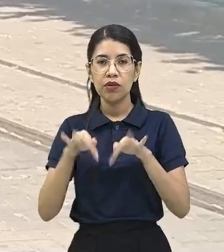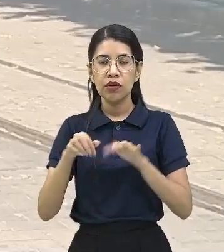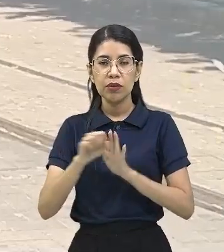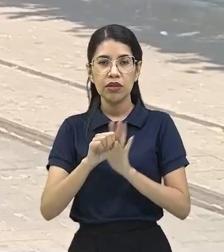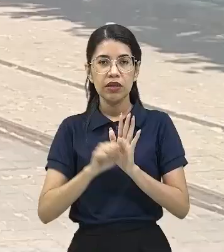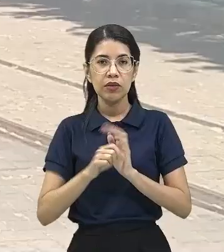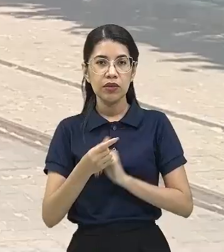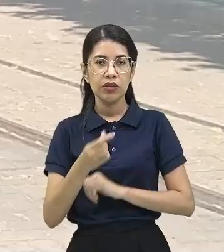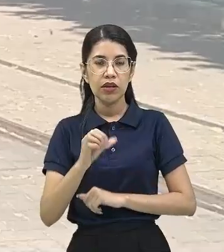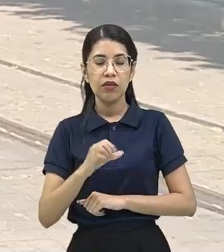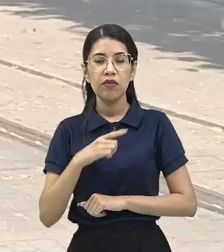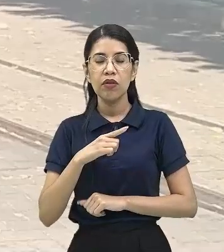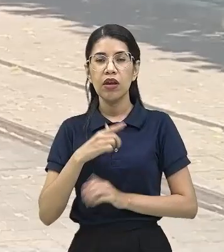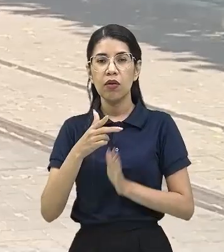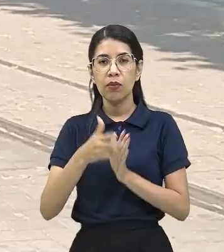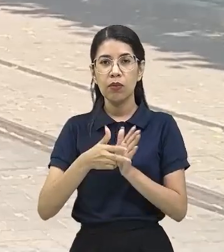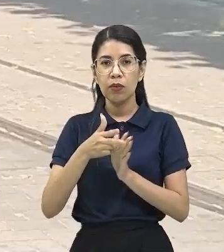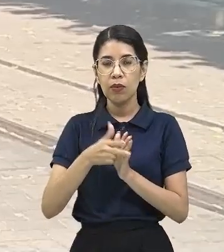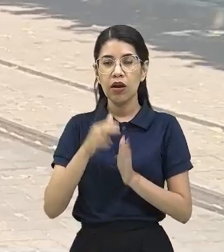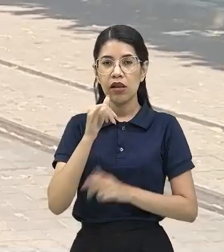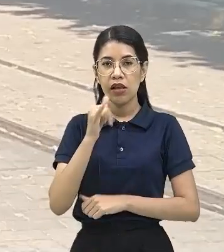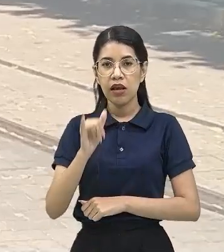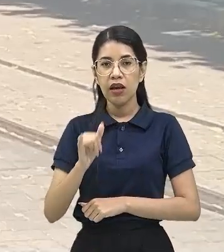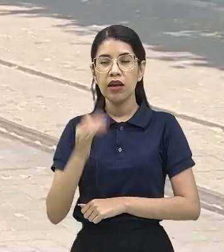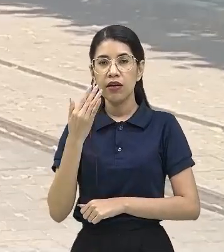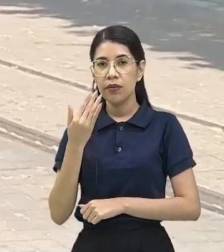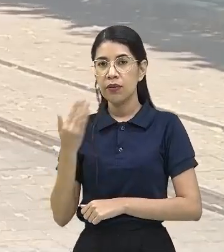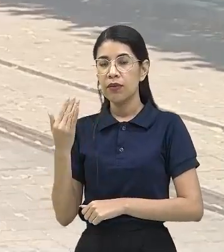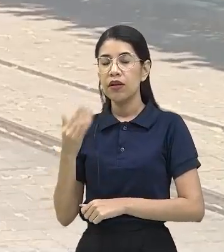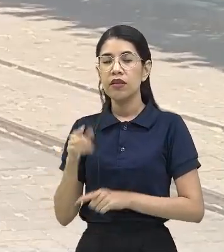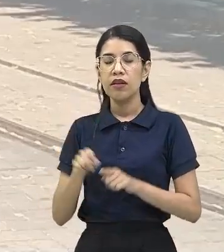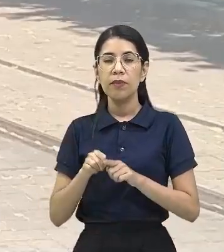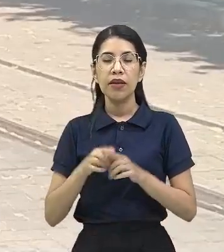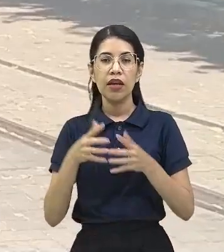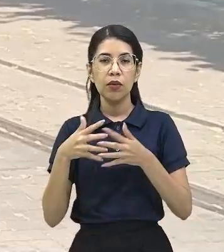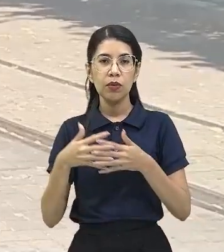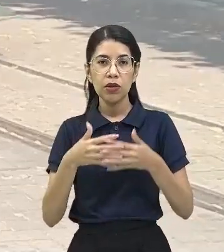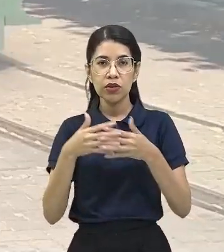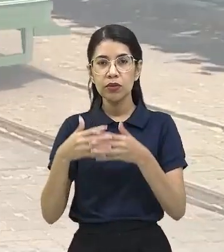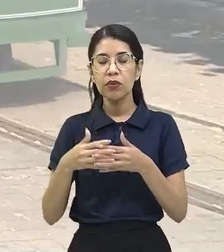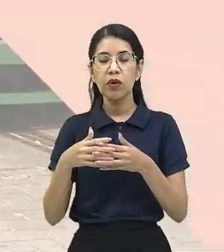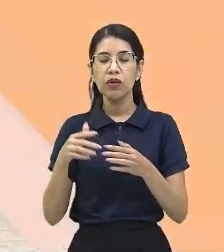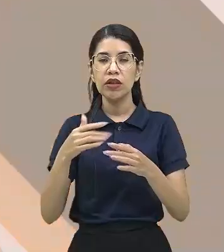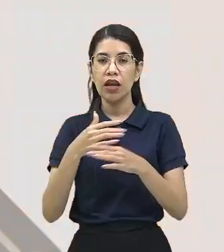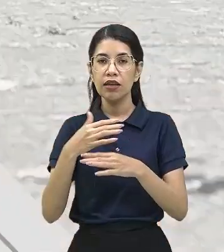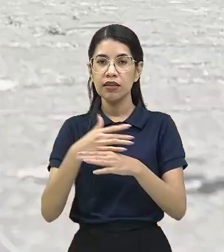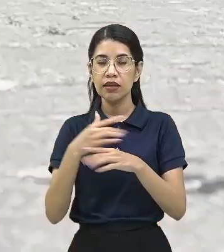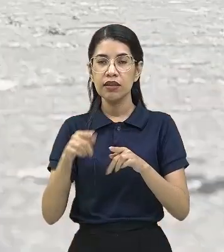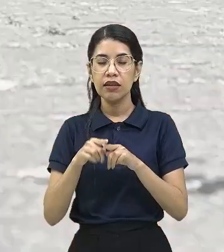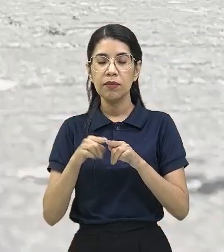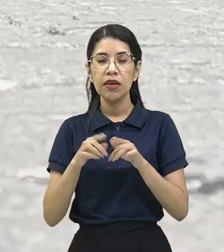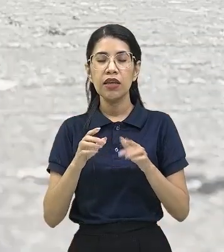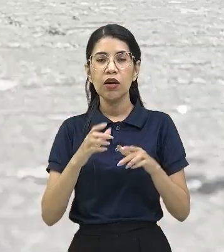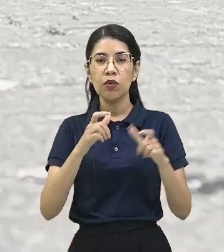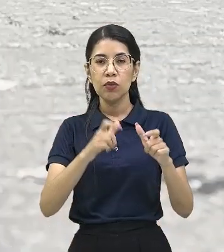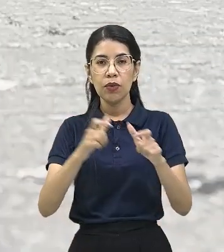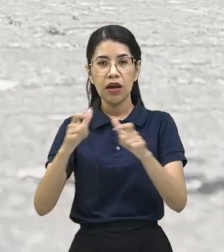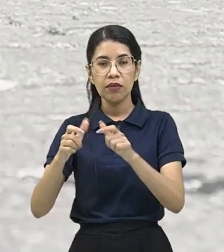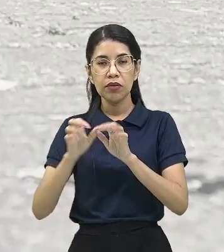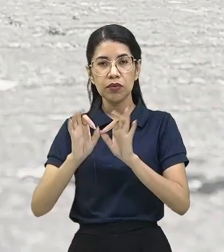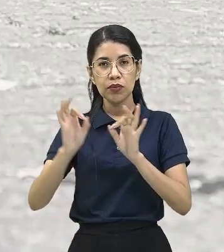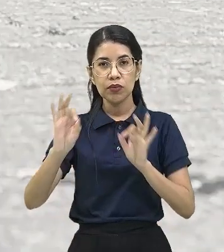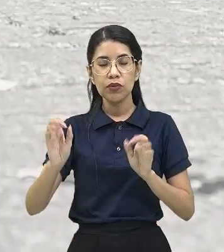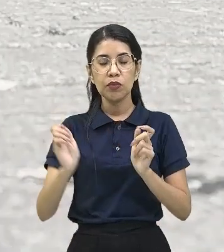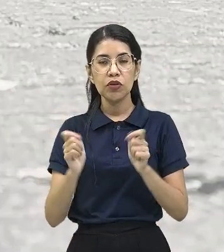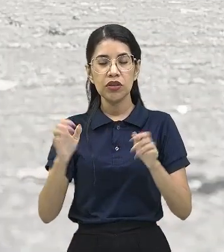bonde elétrico, que terminava por mudar a dinâmica de transporte dentro da cidade, que agora interligava os bairros mais distantes por